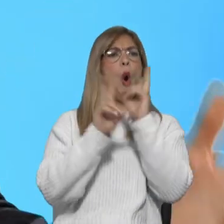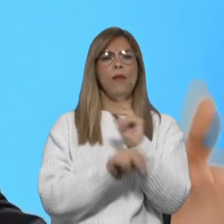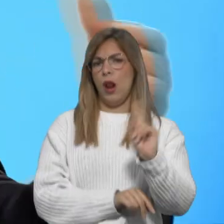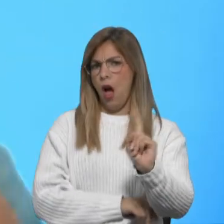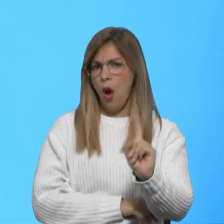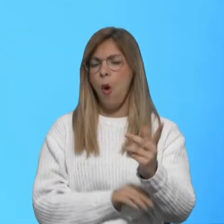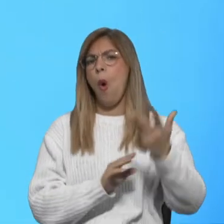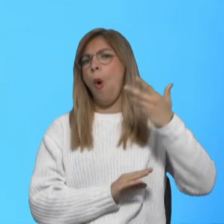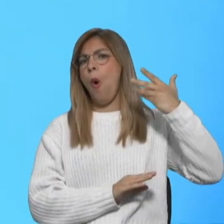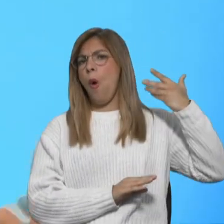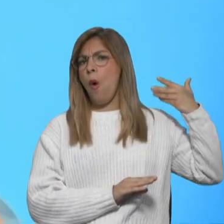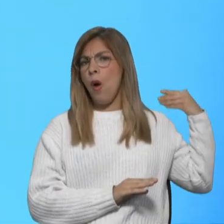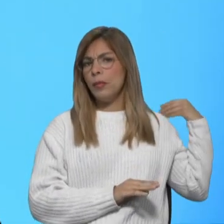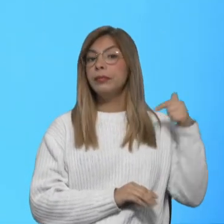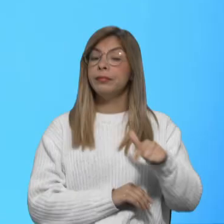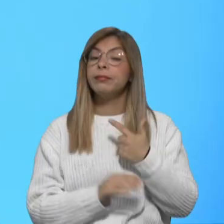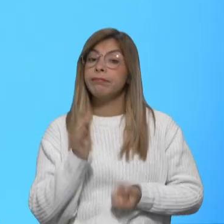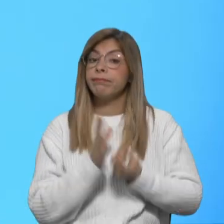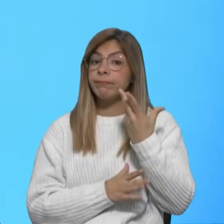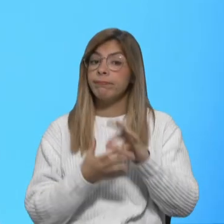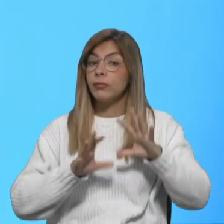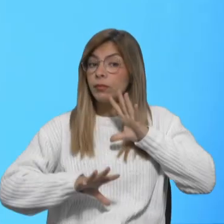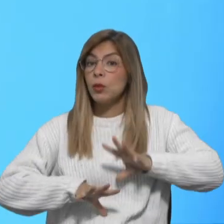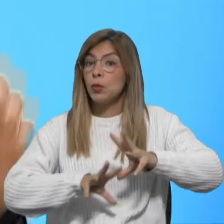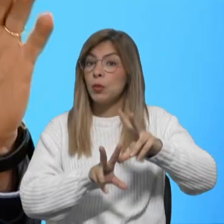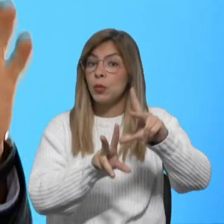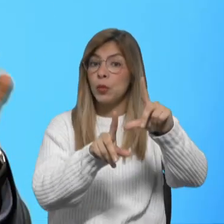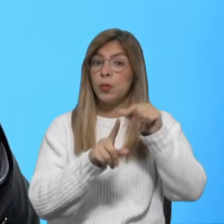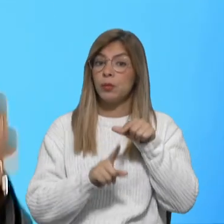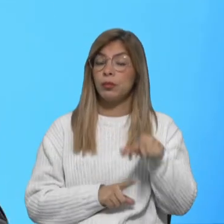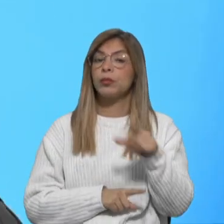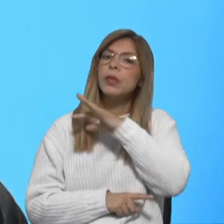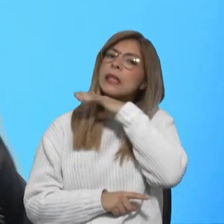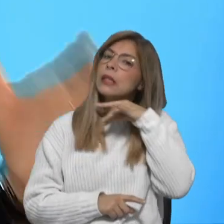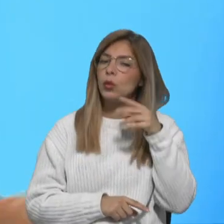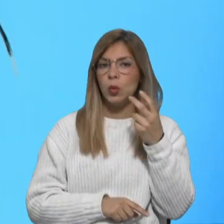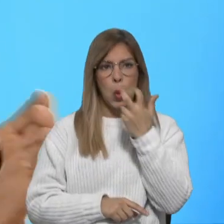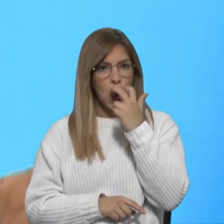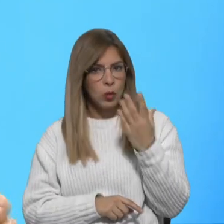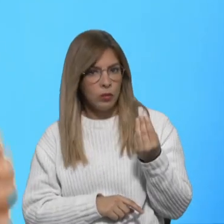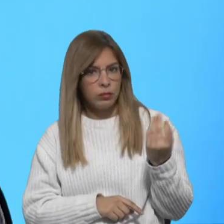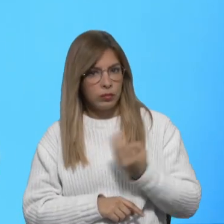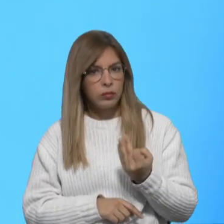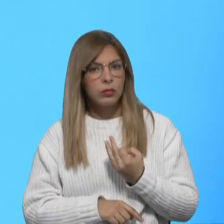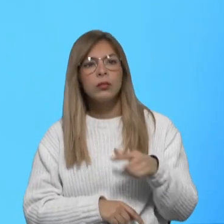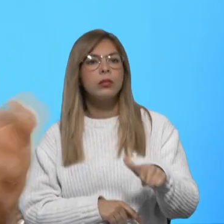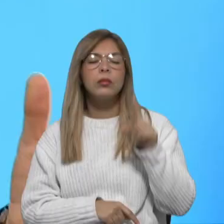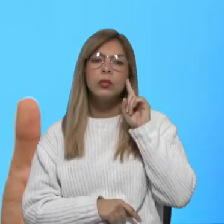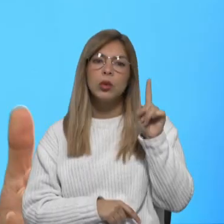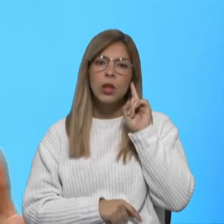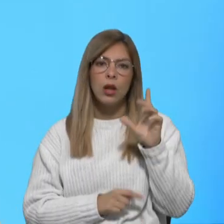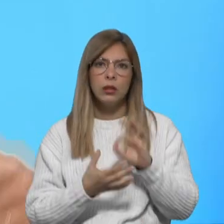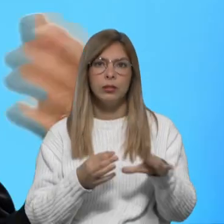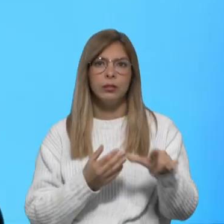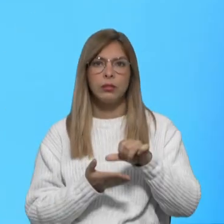foi tendo evoluções significativas, mas o que é muito curioso, e isso também dá, voltando a insistir no tema da importância da